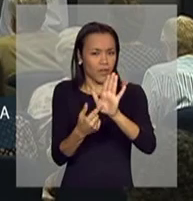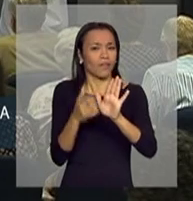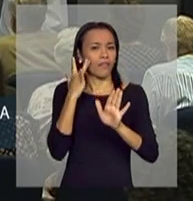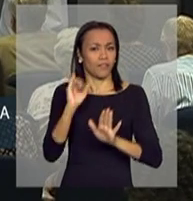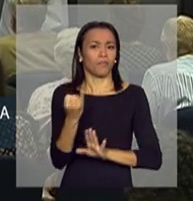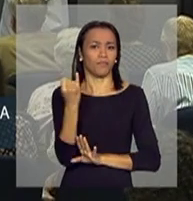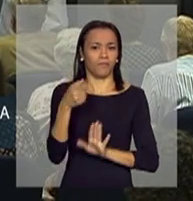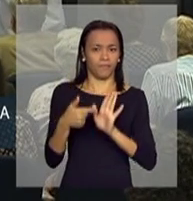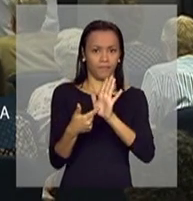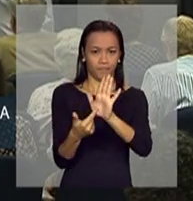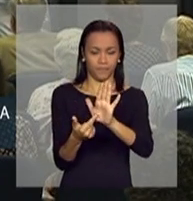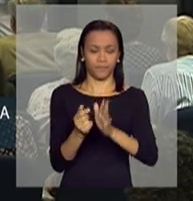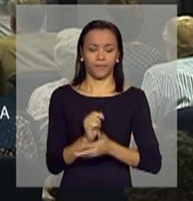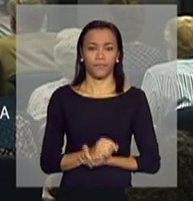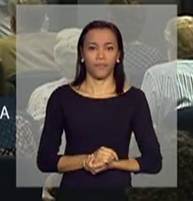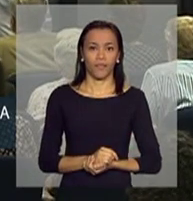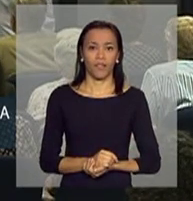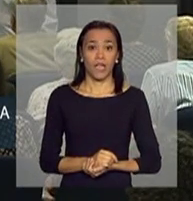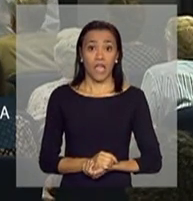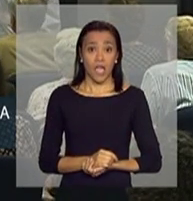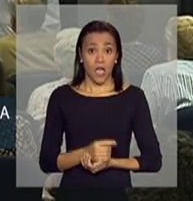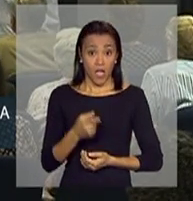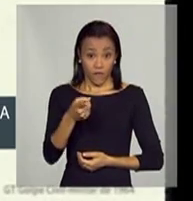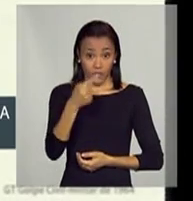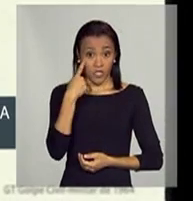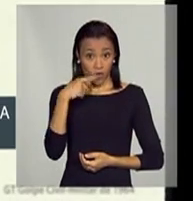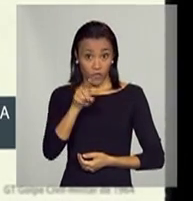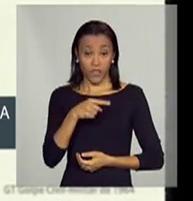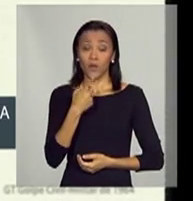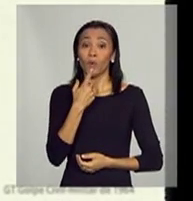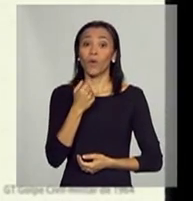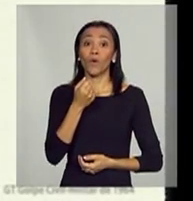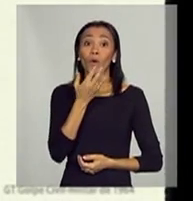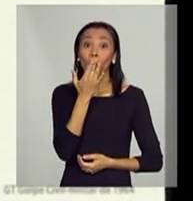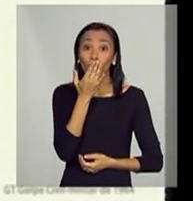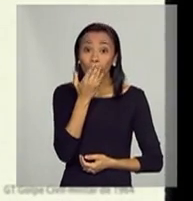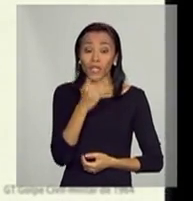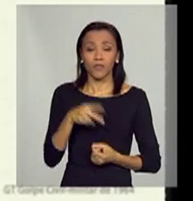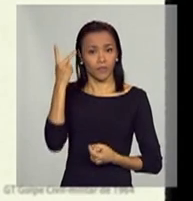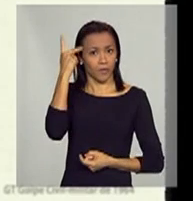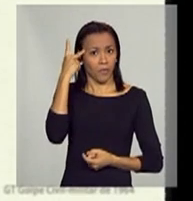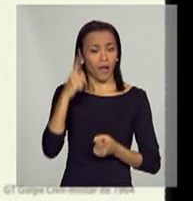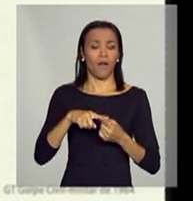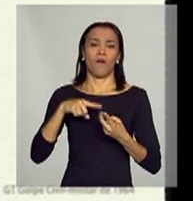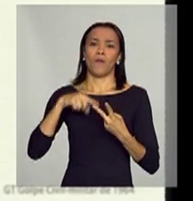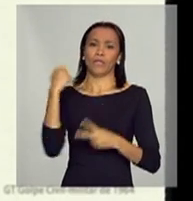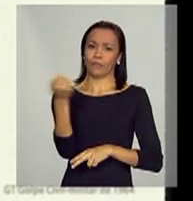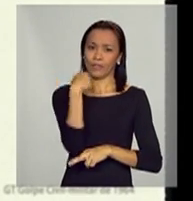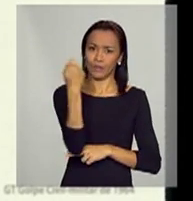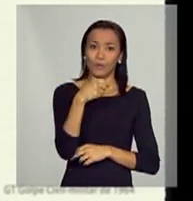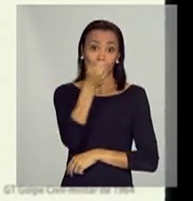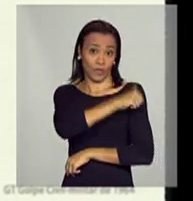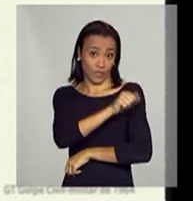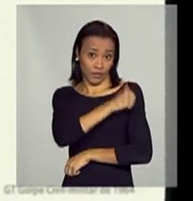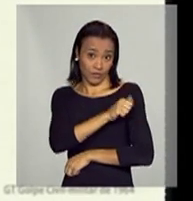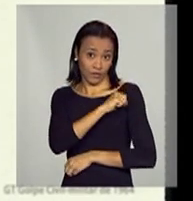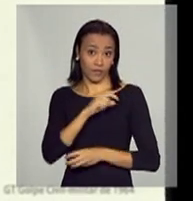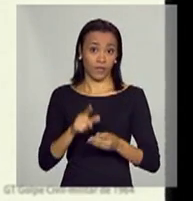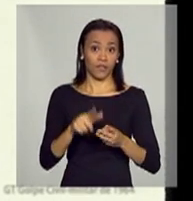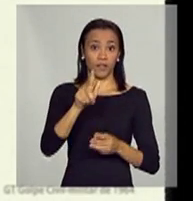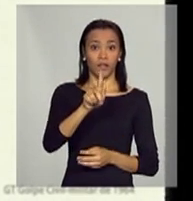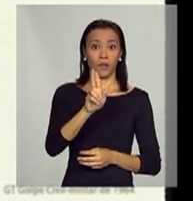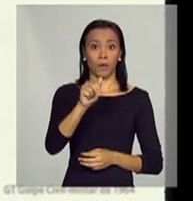passar? Então, esses estados coloridos, Rio Grande do Sul, São Paulo, Rio de Janeiro, Guanabara,